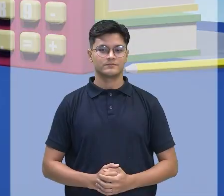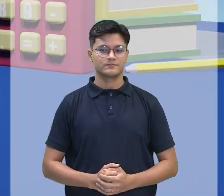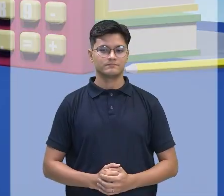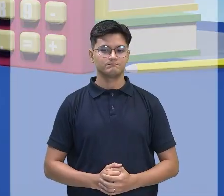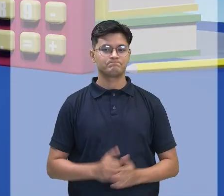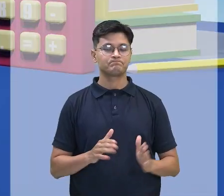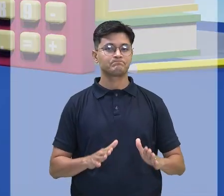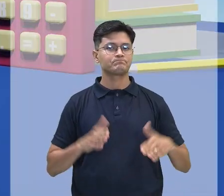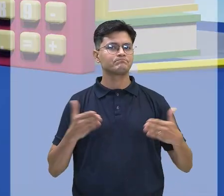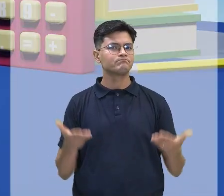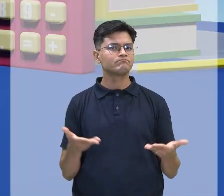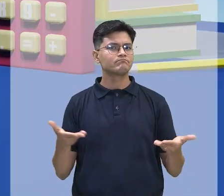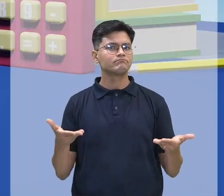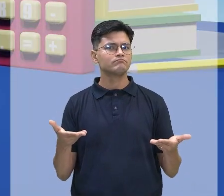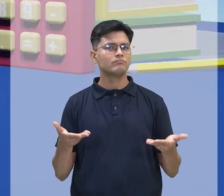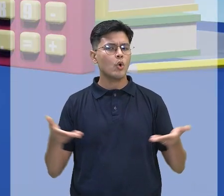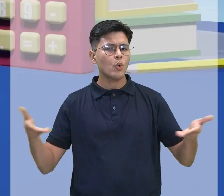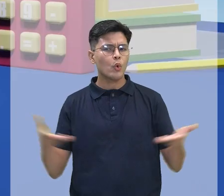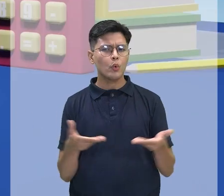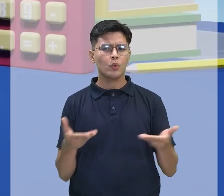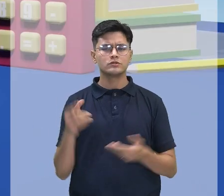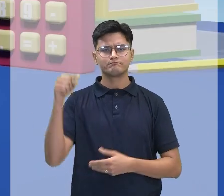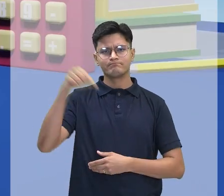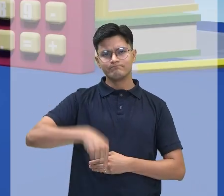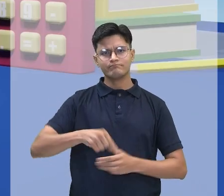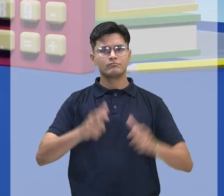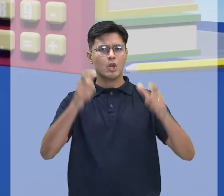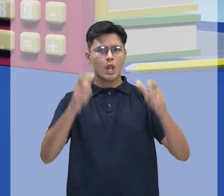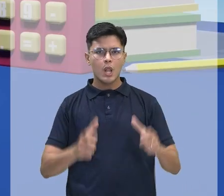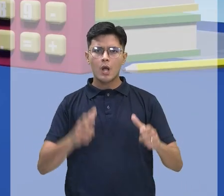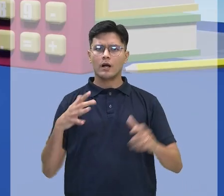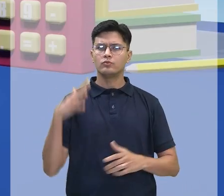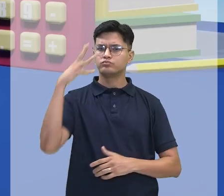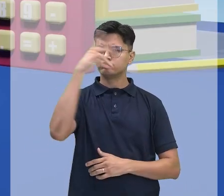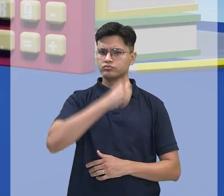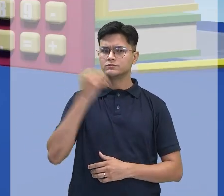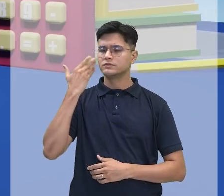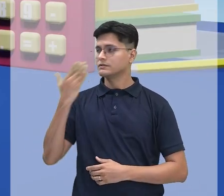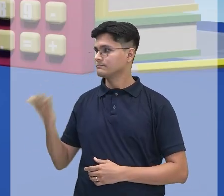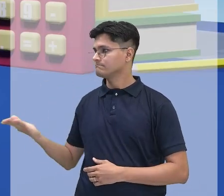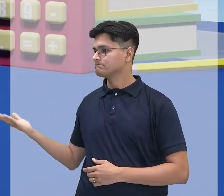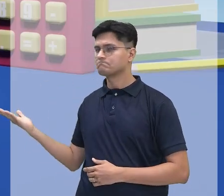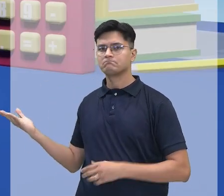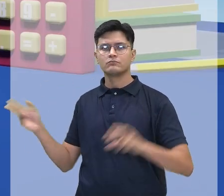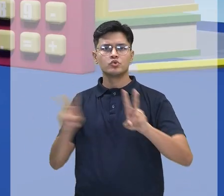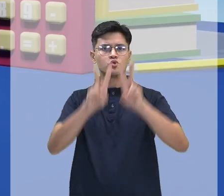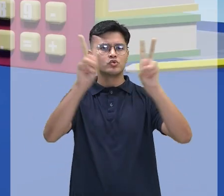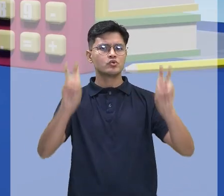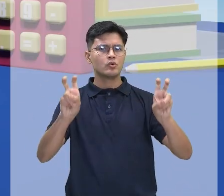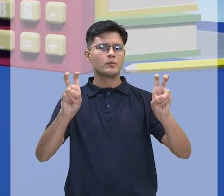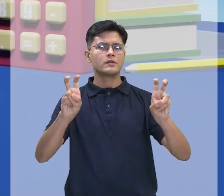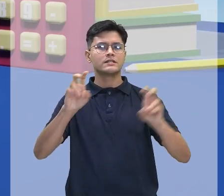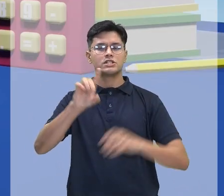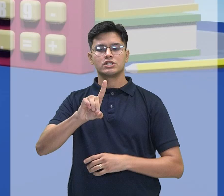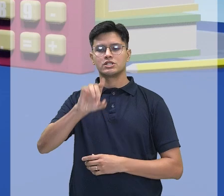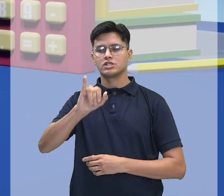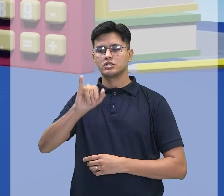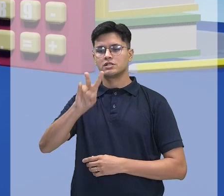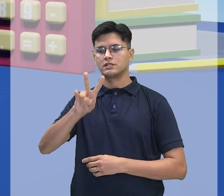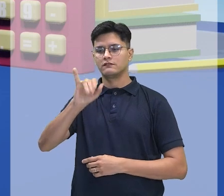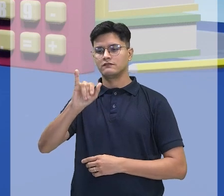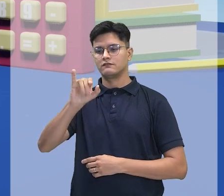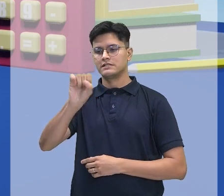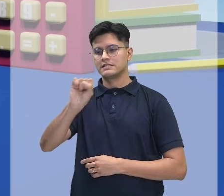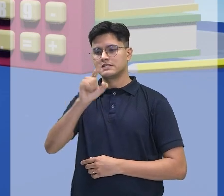Muito bem, estamos aqui nesse cenário bonito e vamos falar desse camaradinho aqui, ó, a divisão, certo? Que